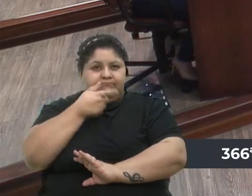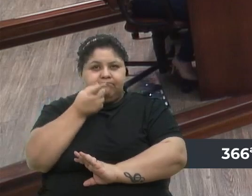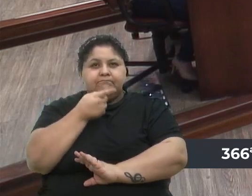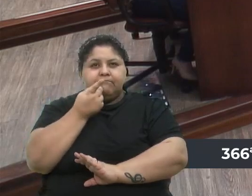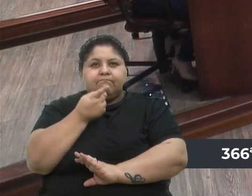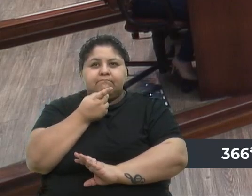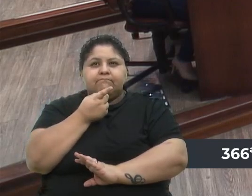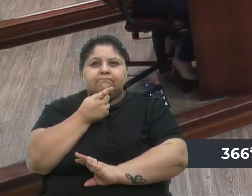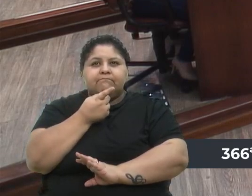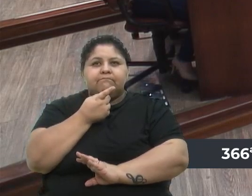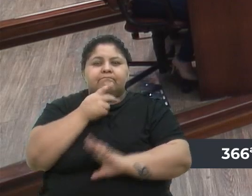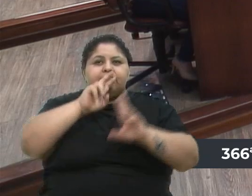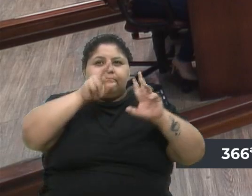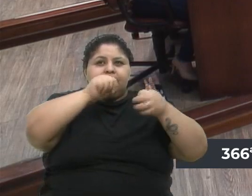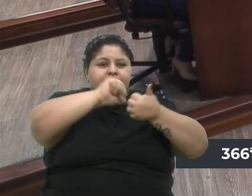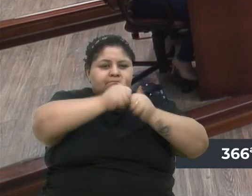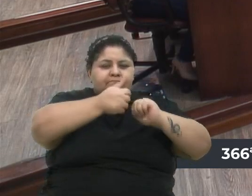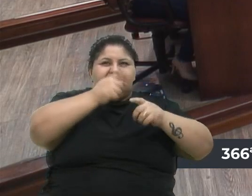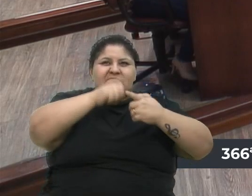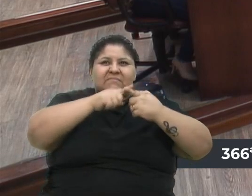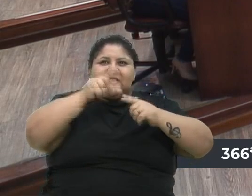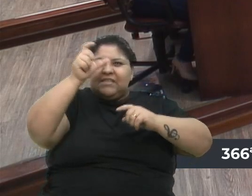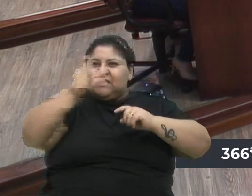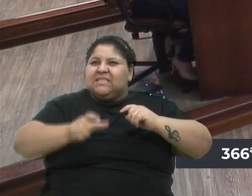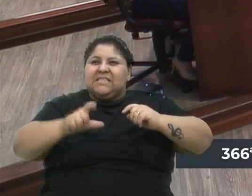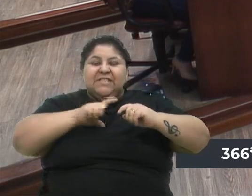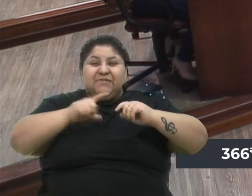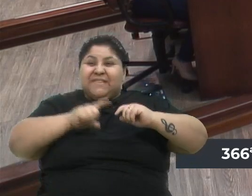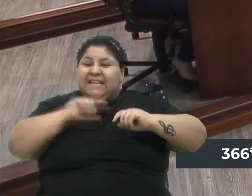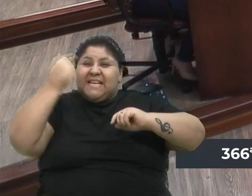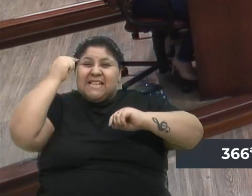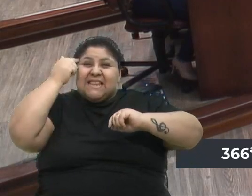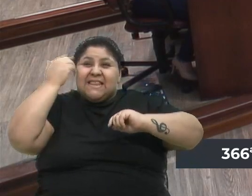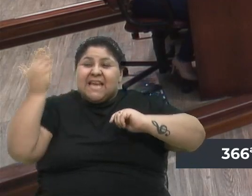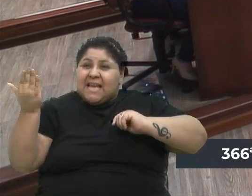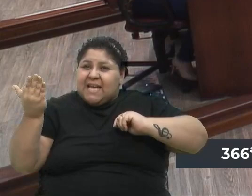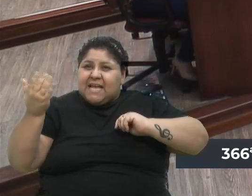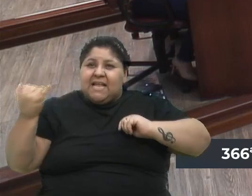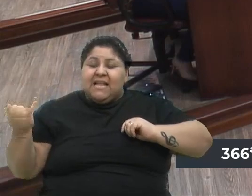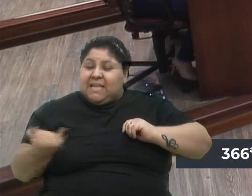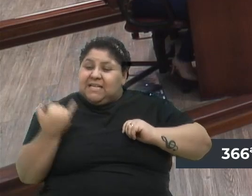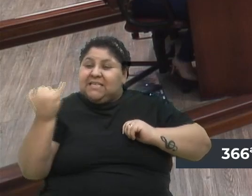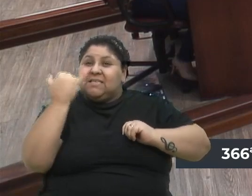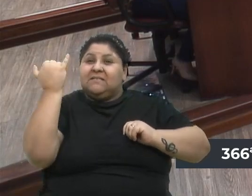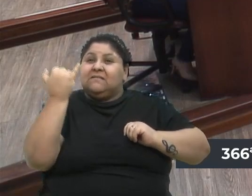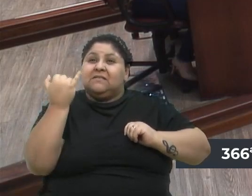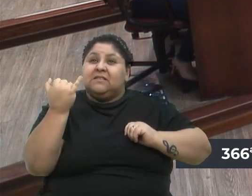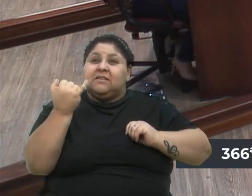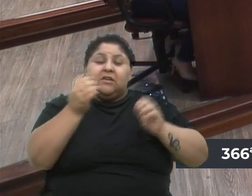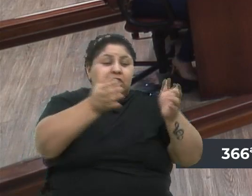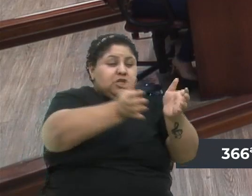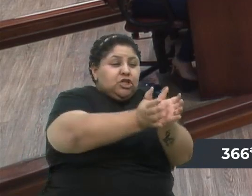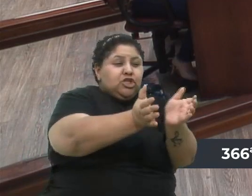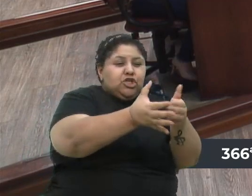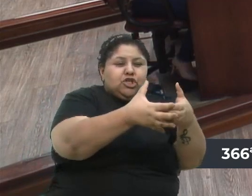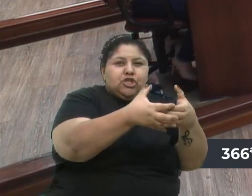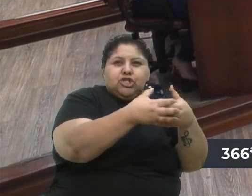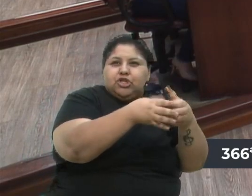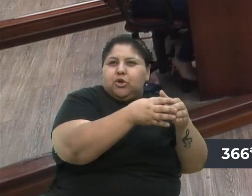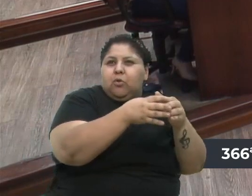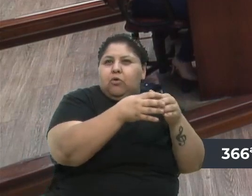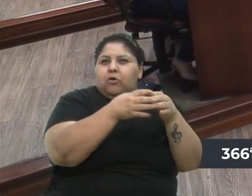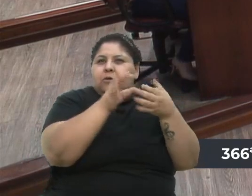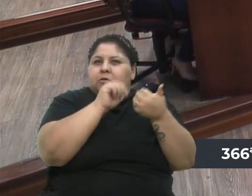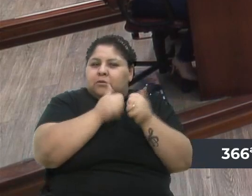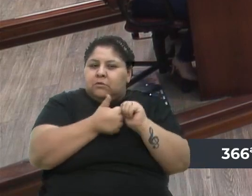respeito do esporte, porque muitas pessoas não têm noção da importância de clubes de futebol ou mesmo